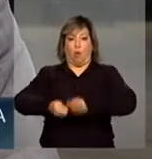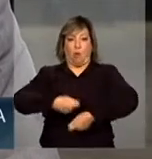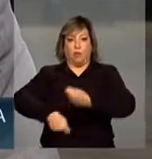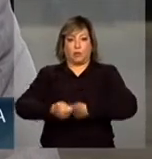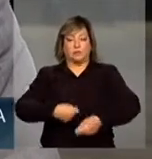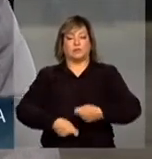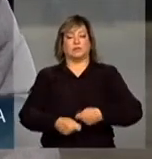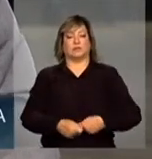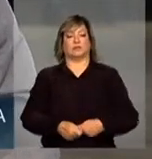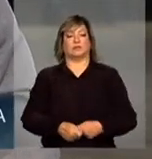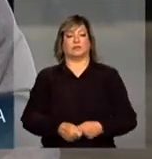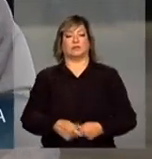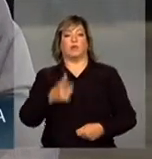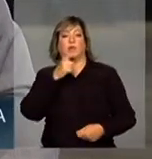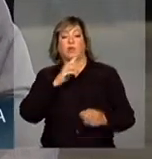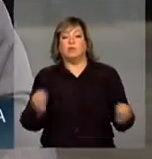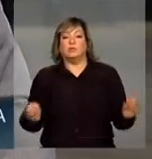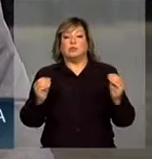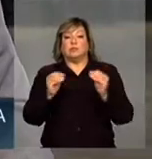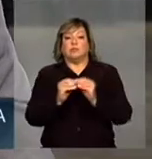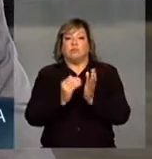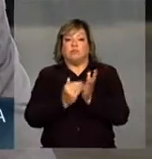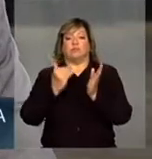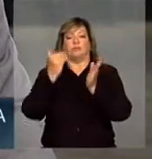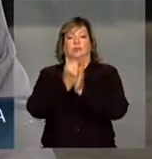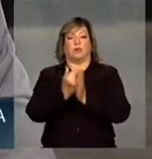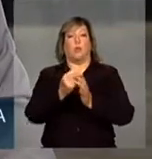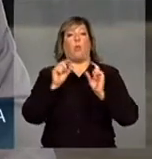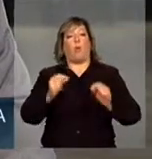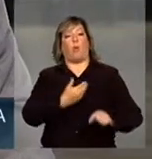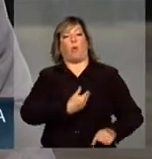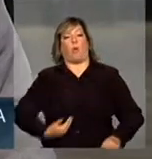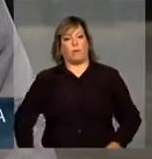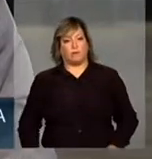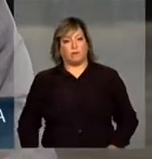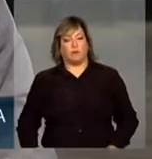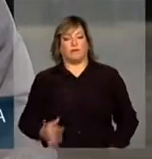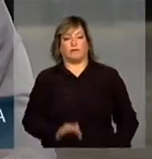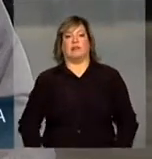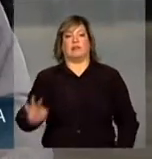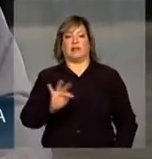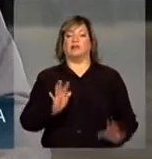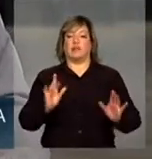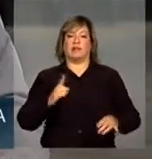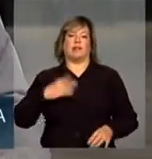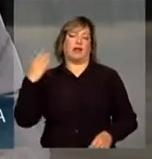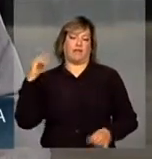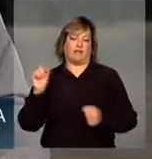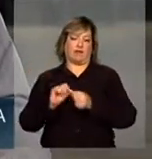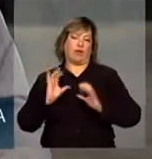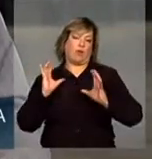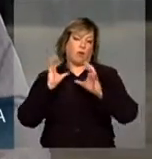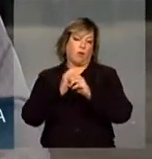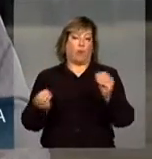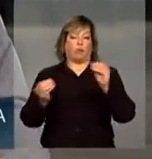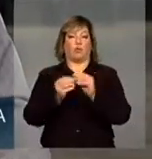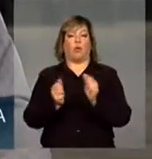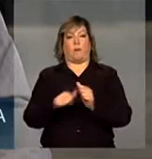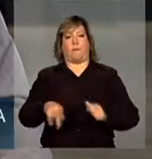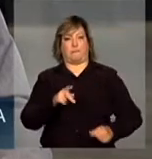se esses investimentos se somarem com o que o governo federal já vem fazendo, através do PAC.